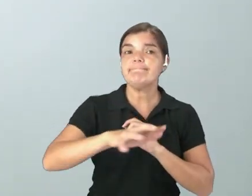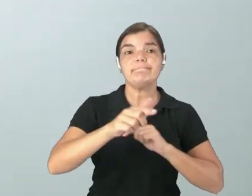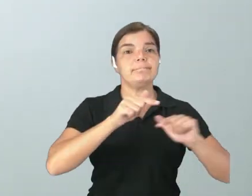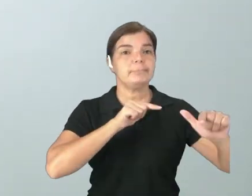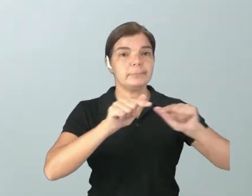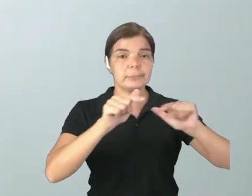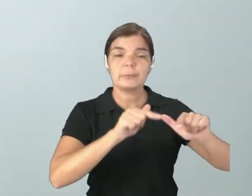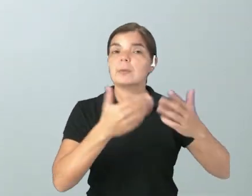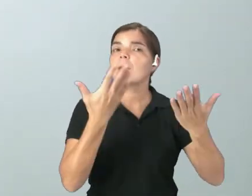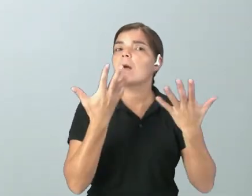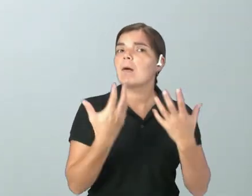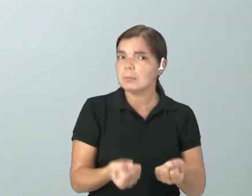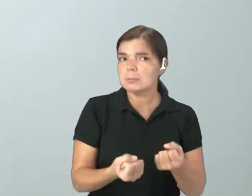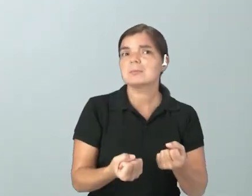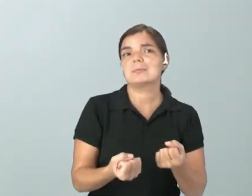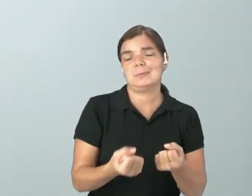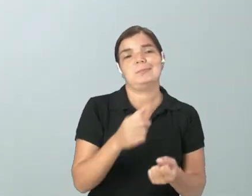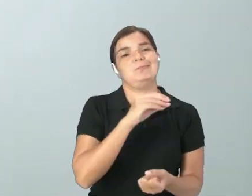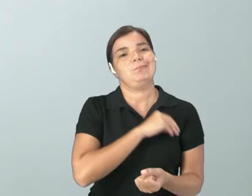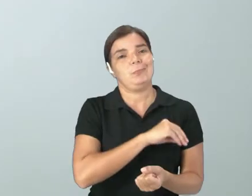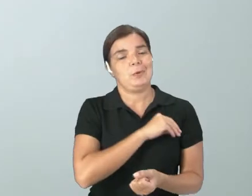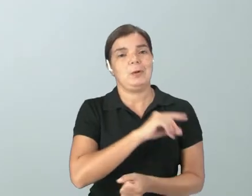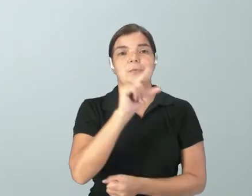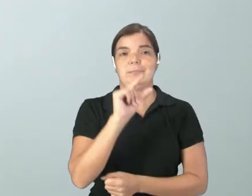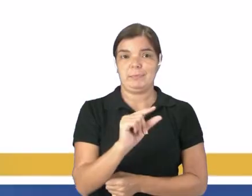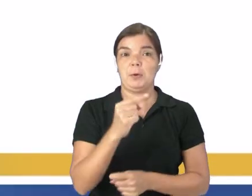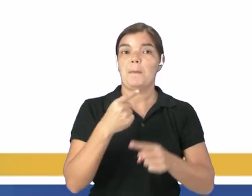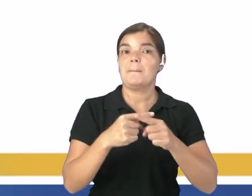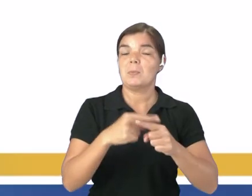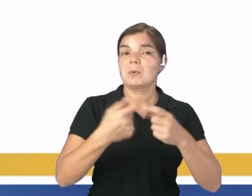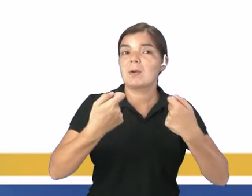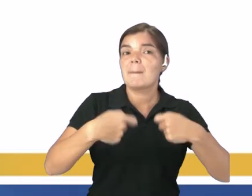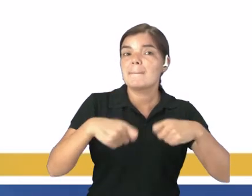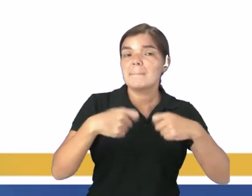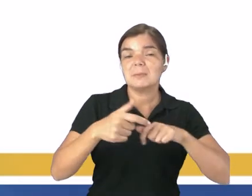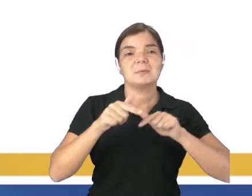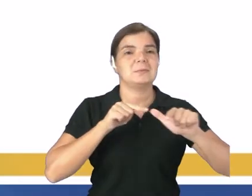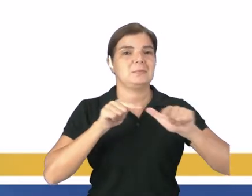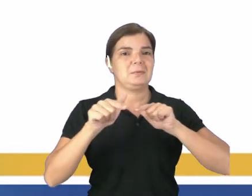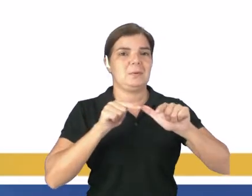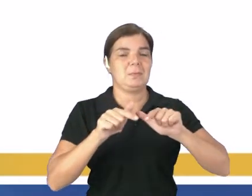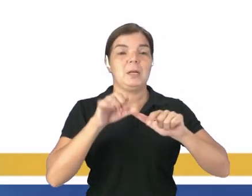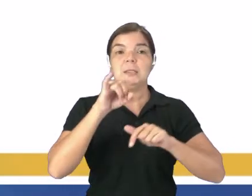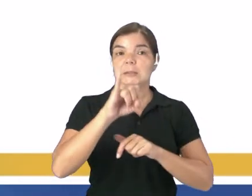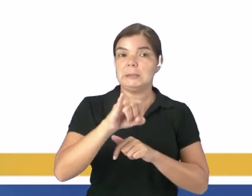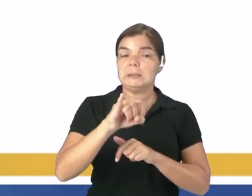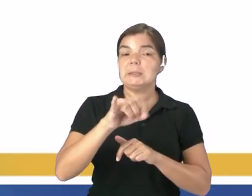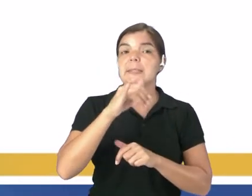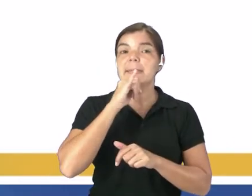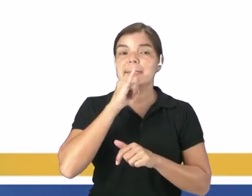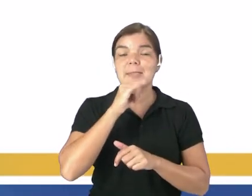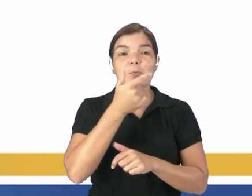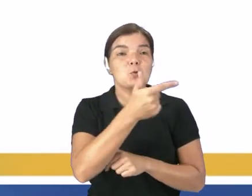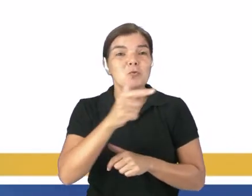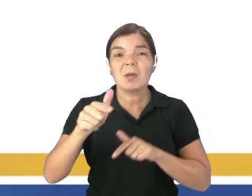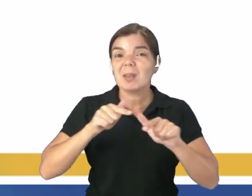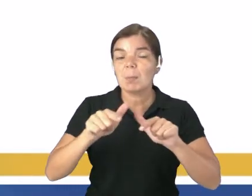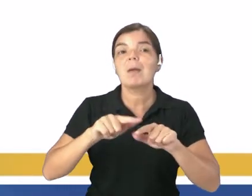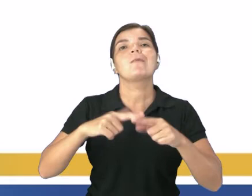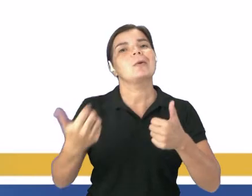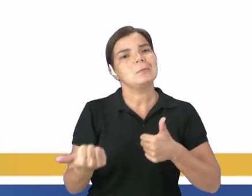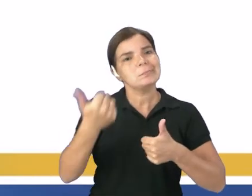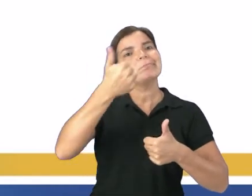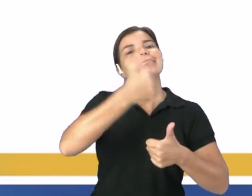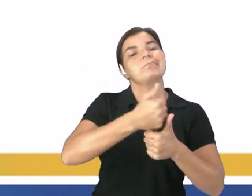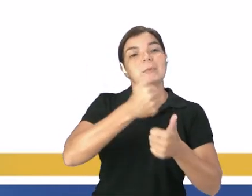trabalhadores acabam aceitando essas situações, porque eles precisam do emprego. E se eles saírem, vai ter outra pessoa para assumir aquela